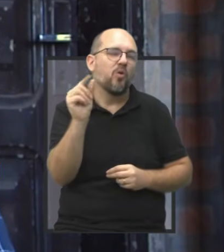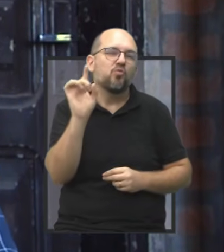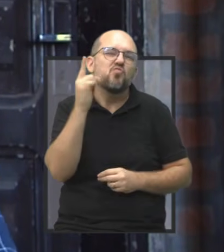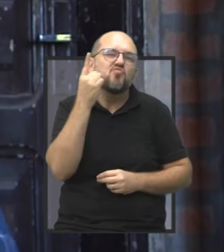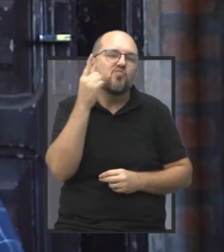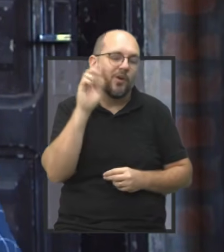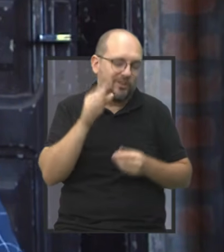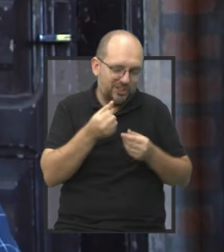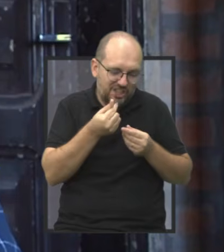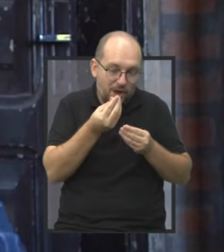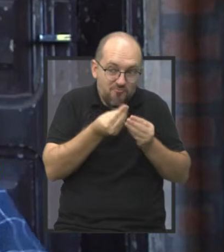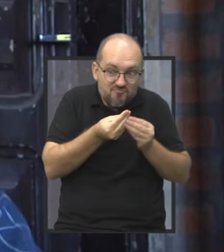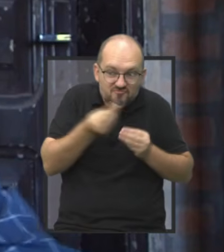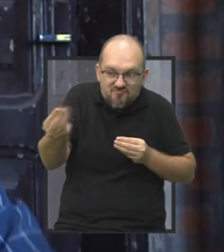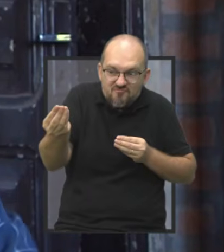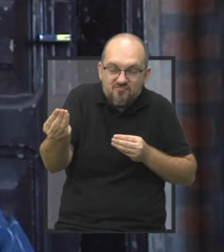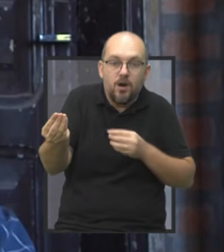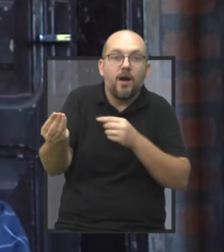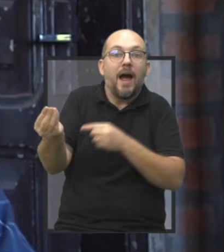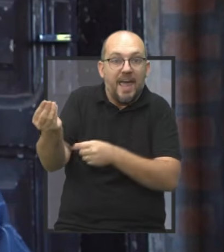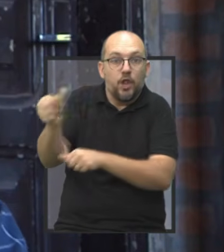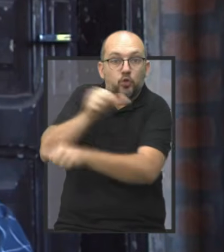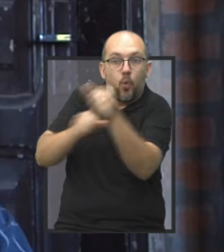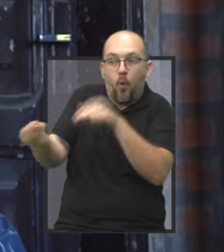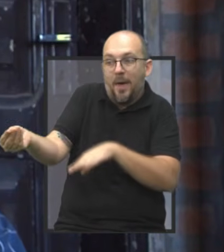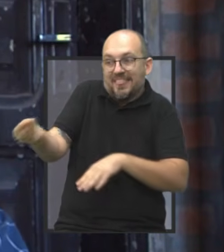nota de dinheiro para ele, que eu não sei quanto é que era, ele me devolveu 5,